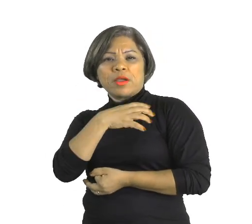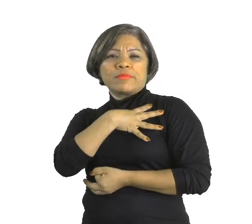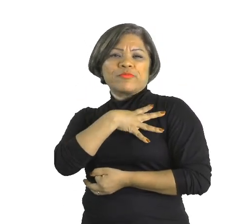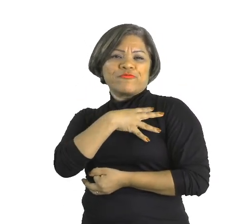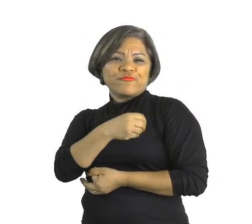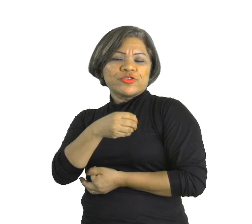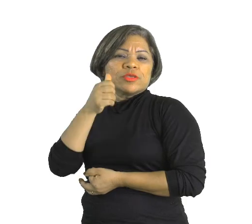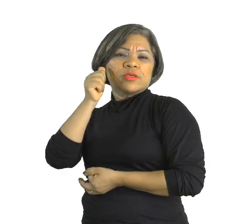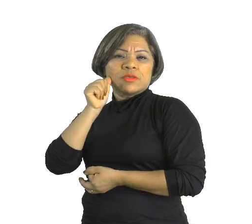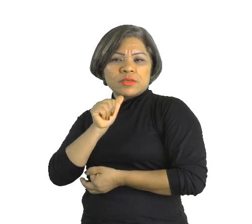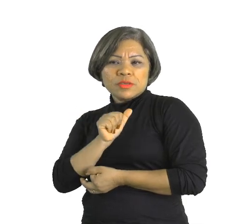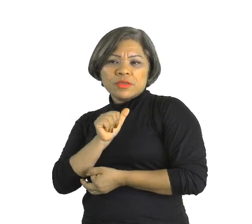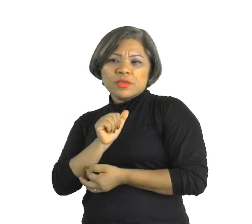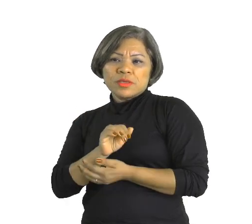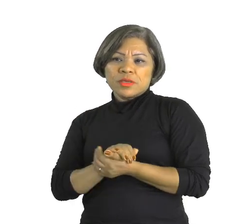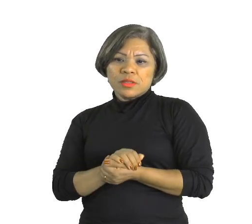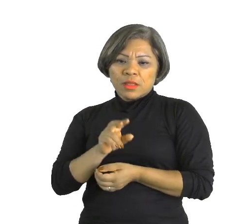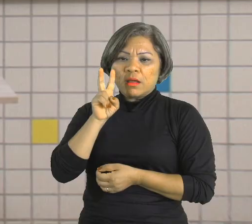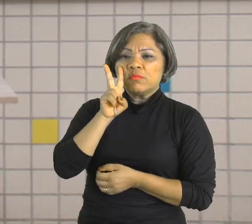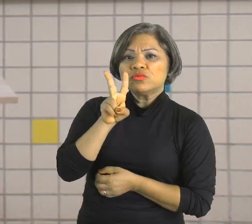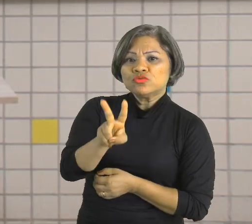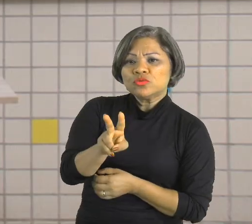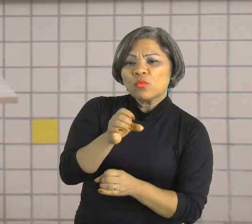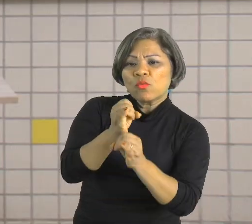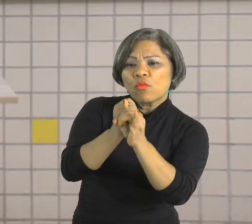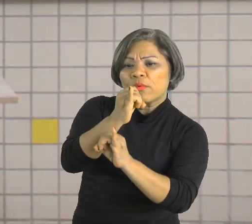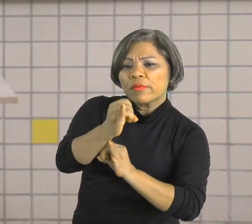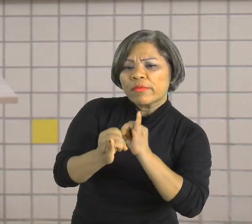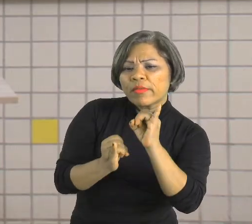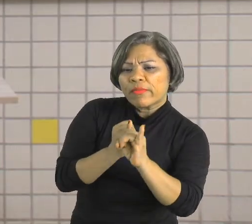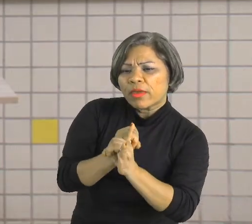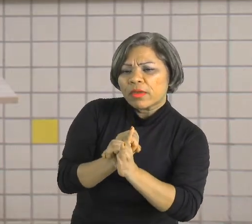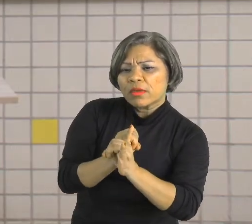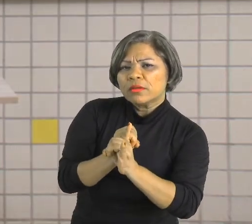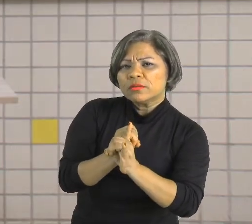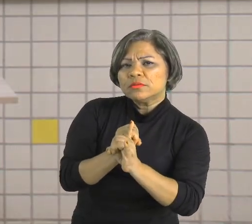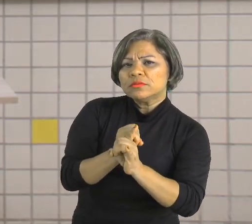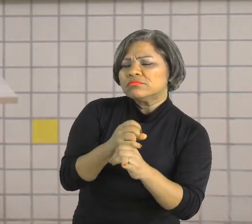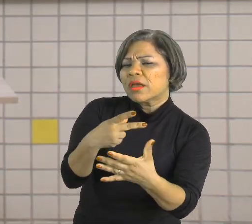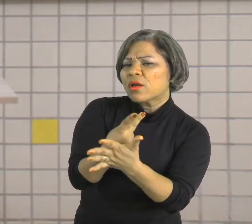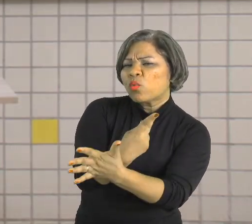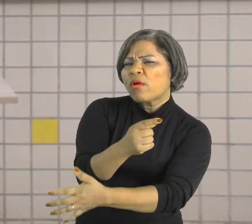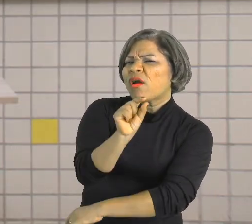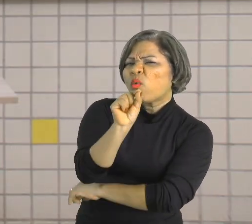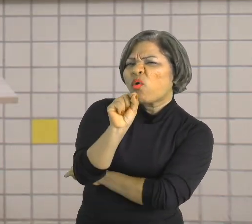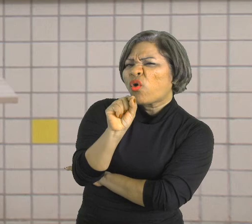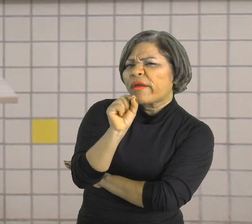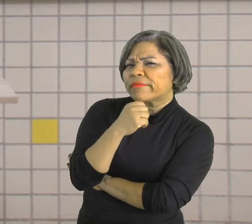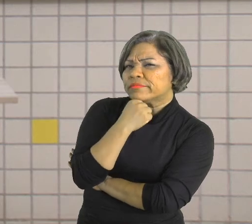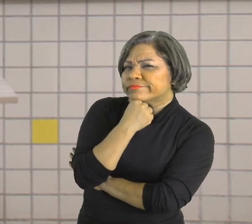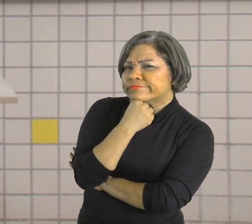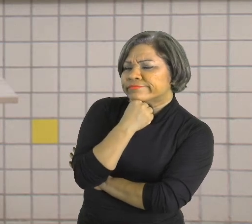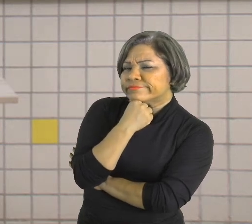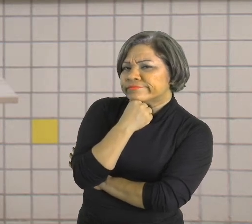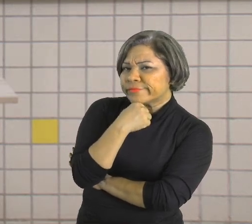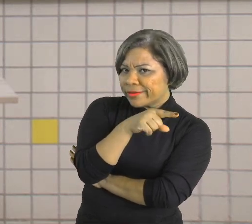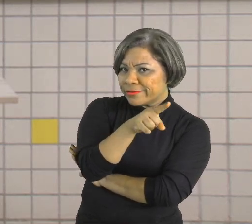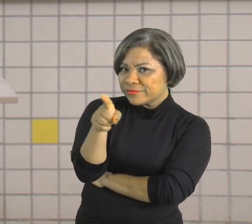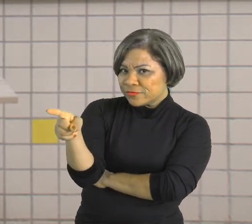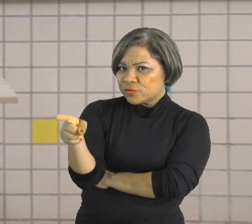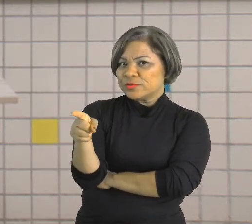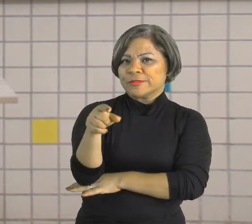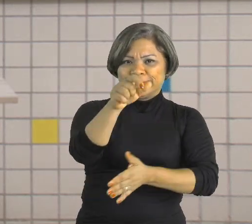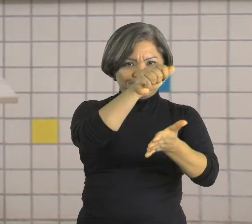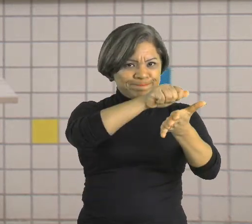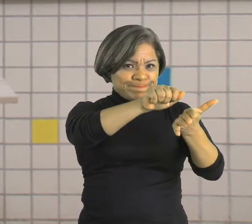estão ali de frente um notebook. Então, o que vocês acham que está acontecendo ali? Vocês vão descrever aí no